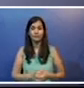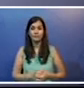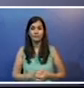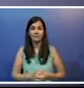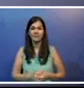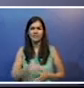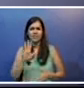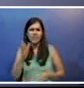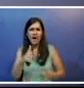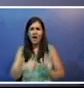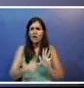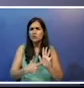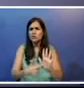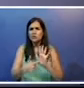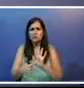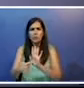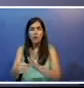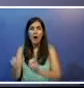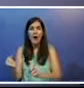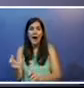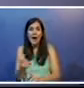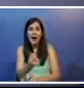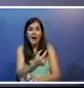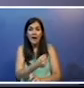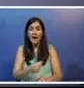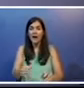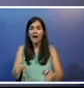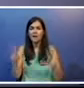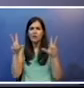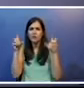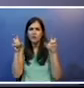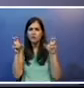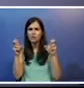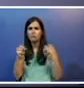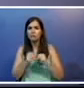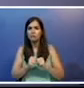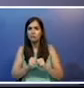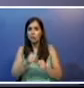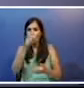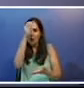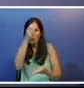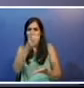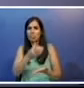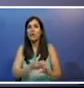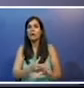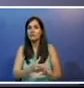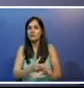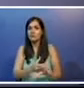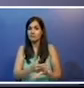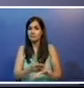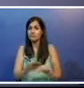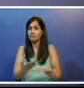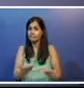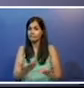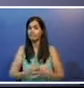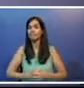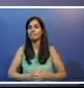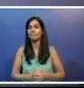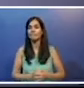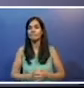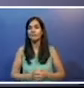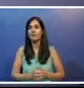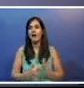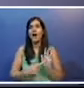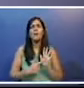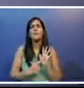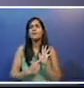Expôs cada argumento relacionando-o à tese, àquela problemática que você está defendendo? Apresentou